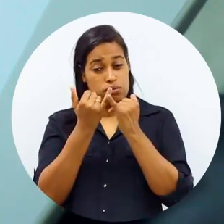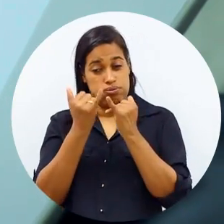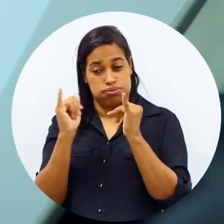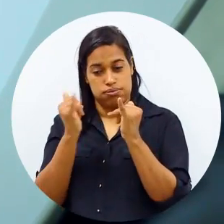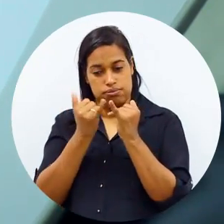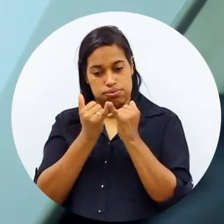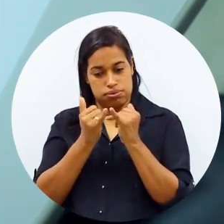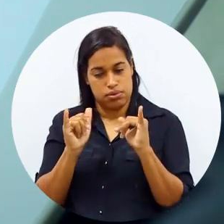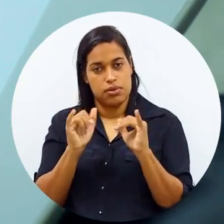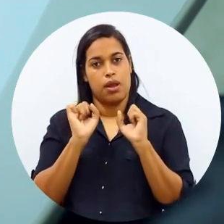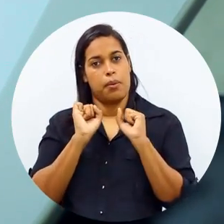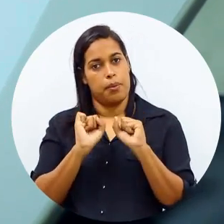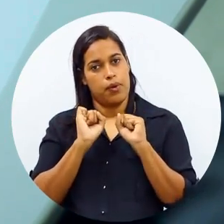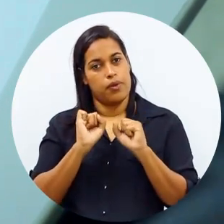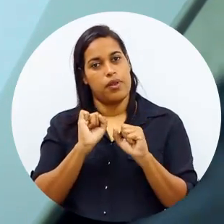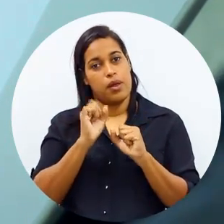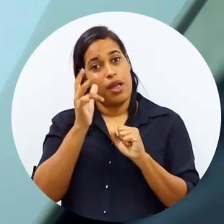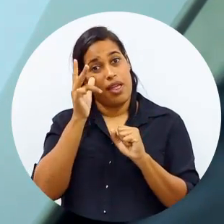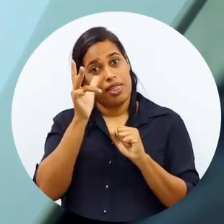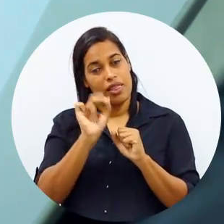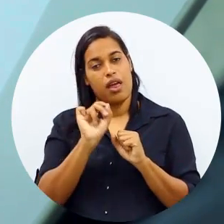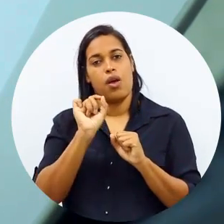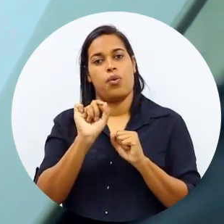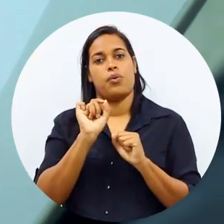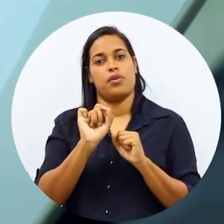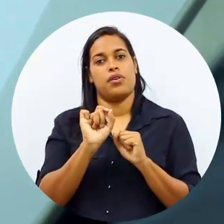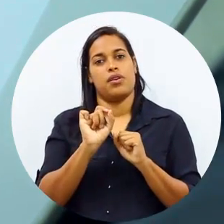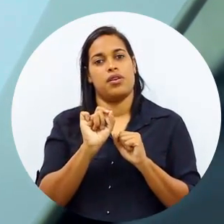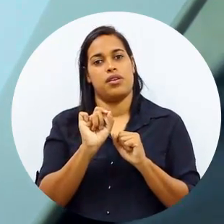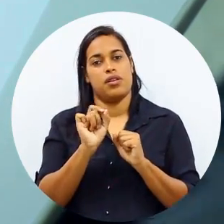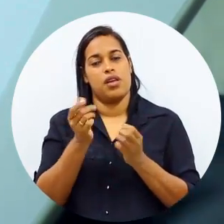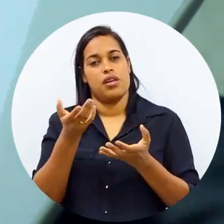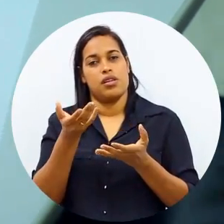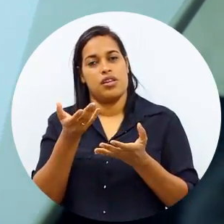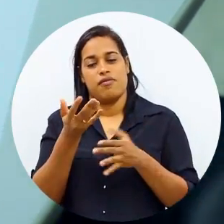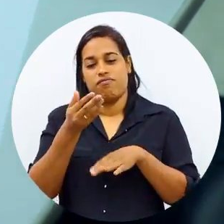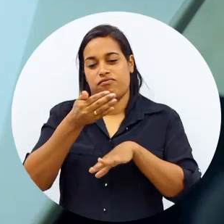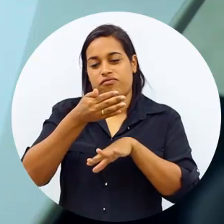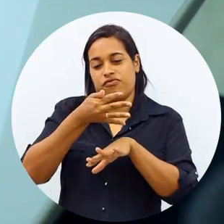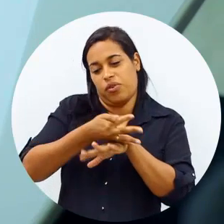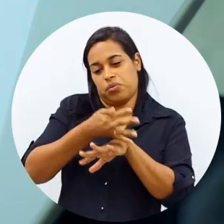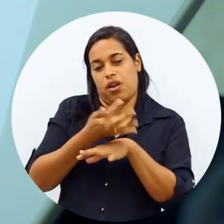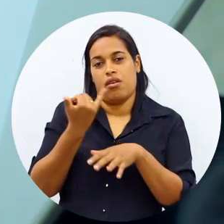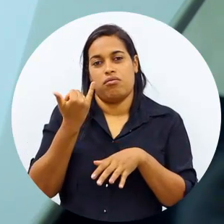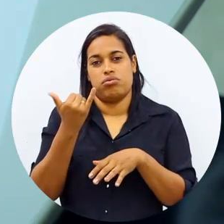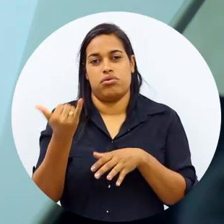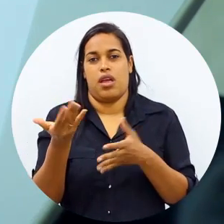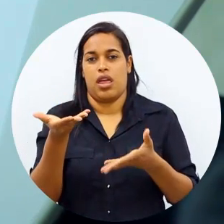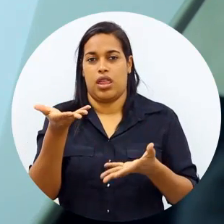Duas linhas retas em diagonal podem nos passar a ideia de instabilidade.